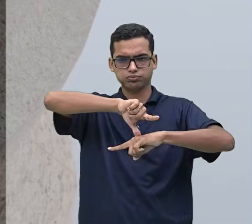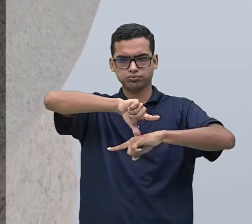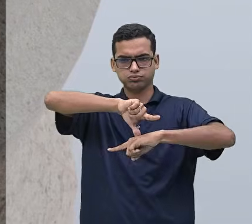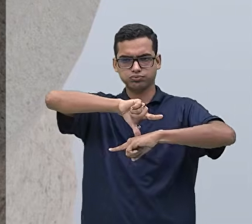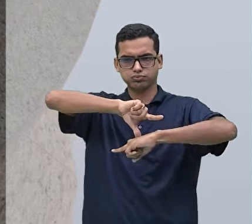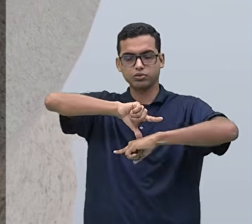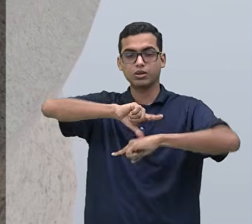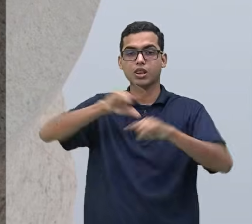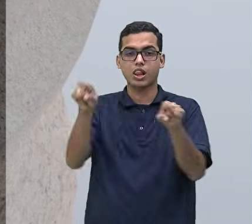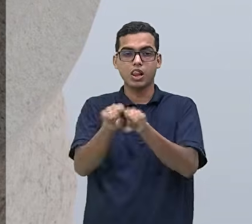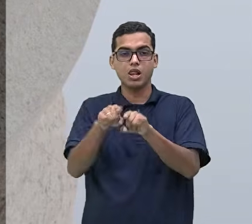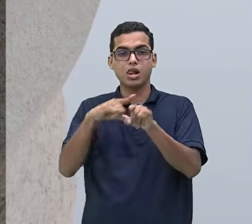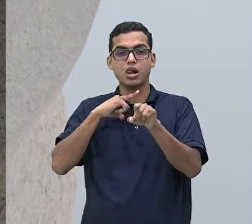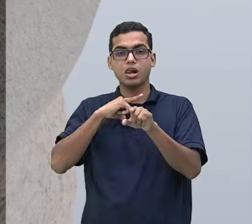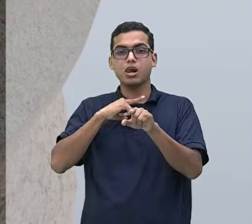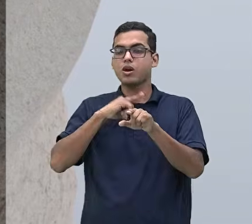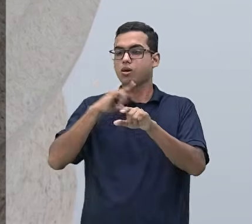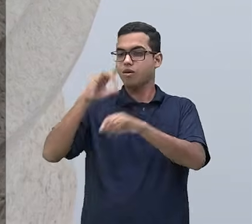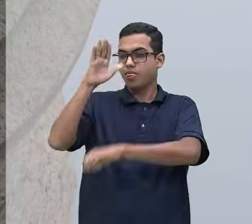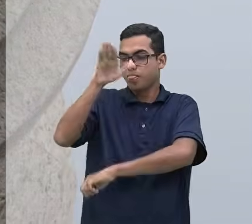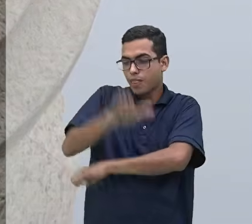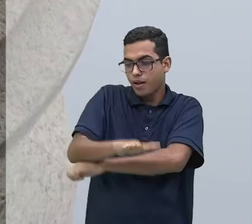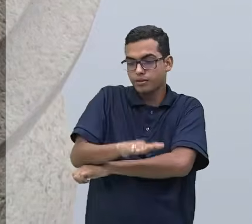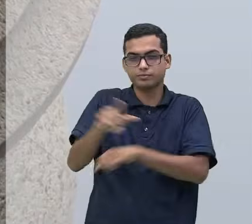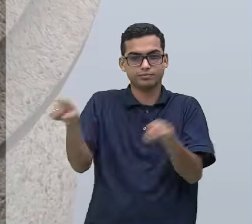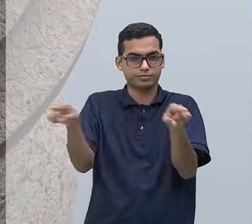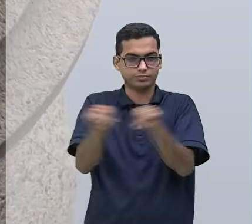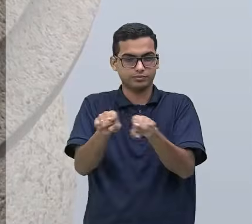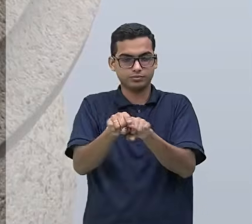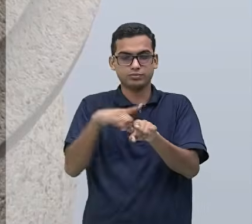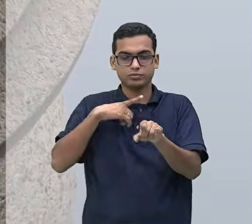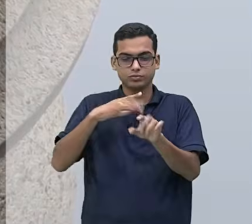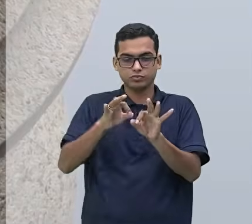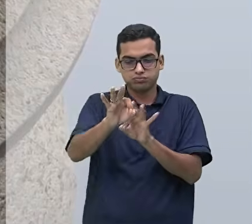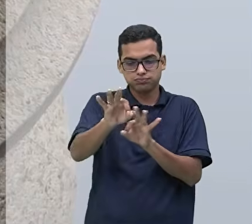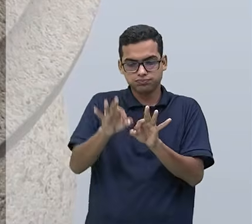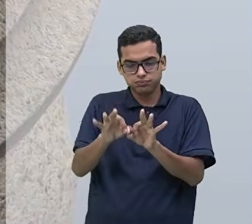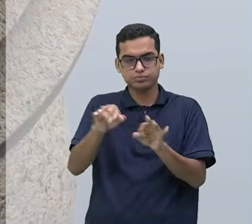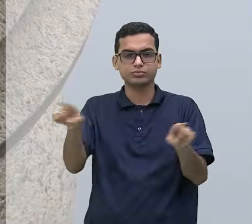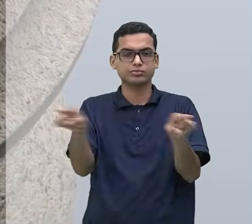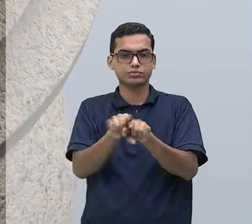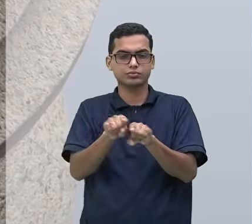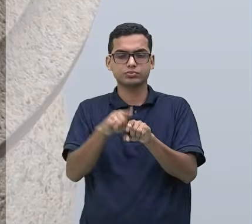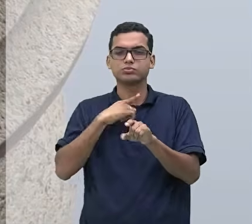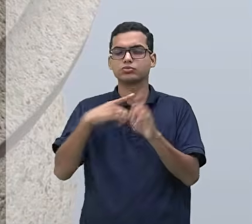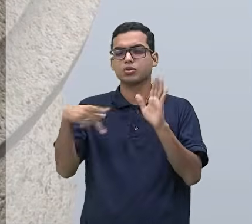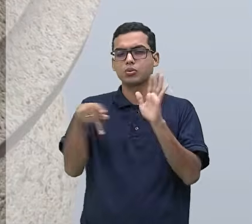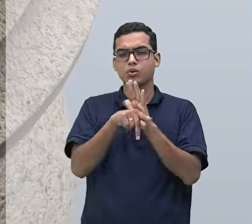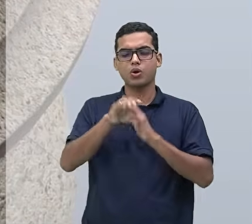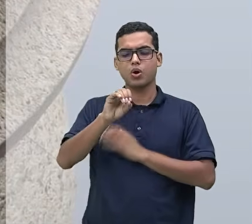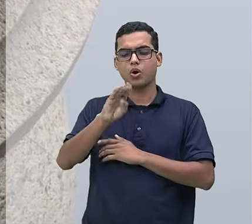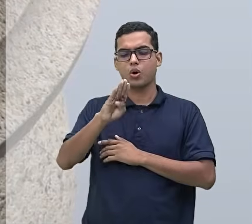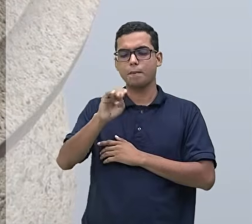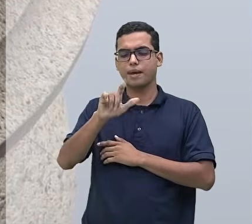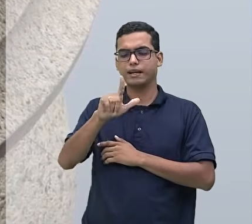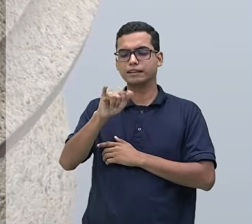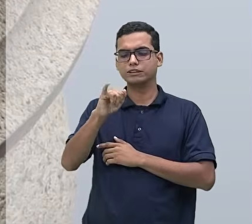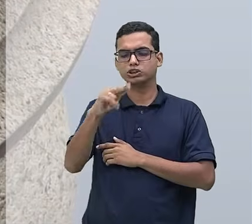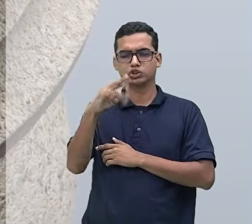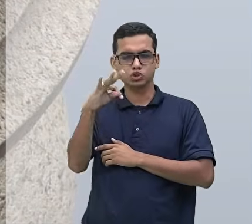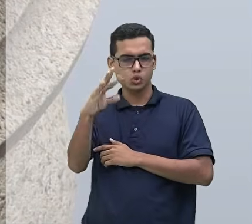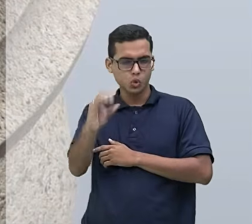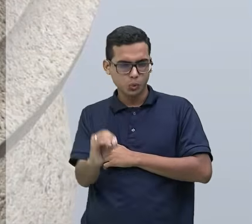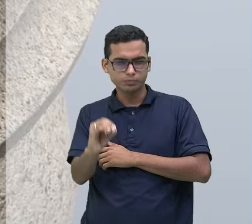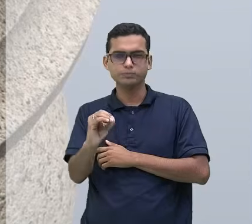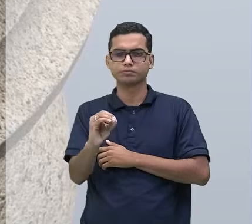ao entardecer, tá? Agora, os obeliscos, gente, do Antigo Egito, datados aí por cerca